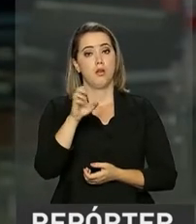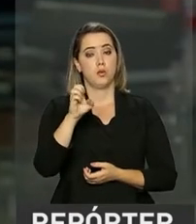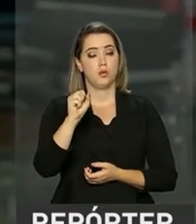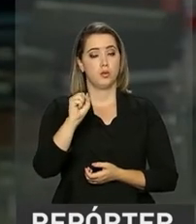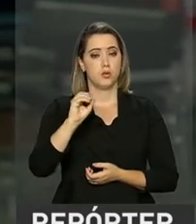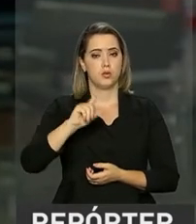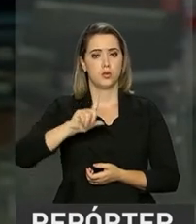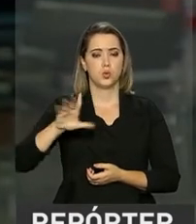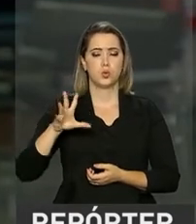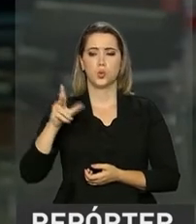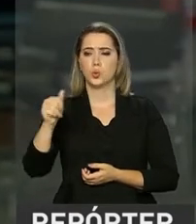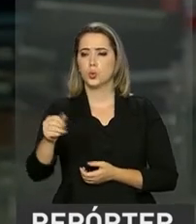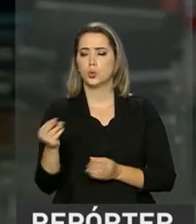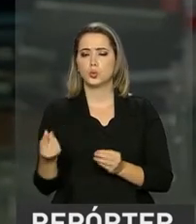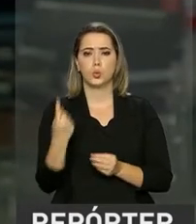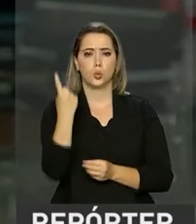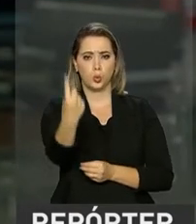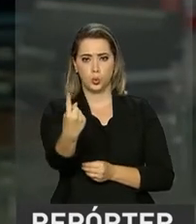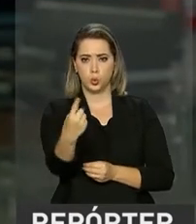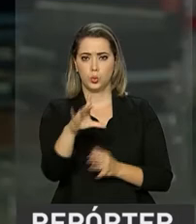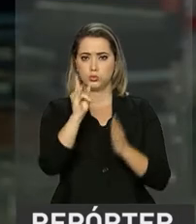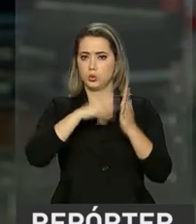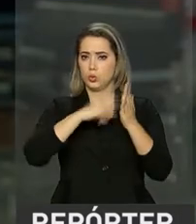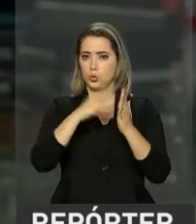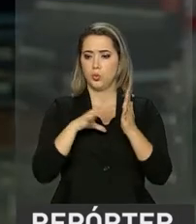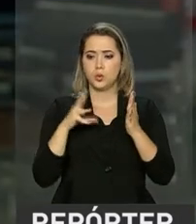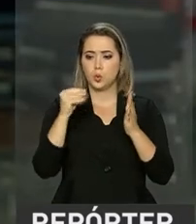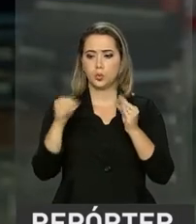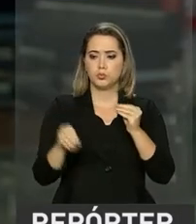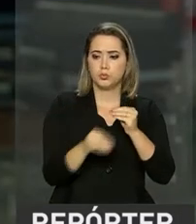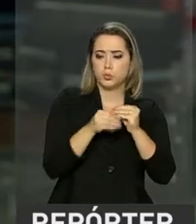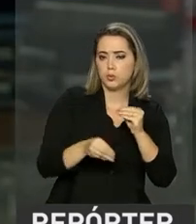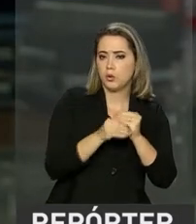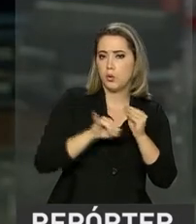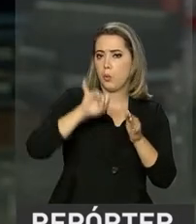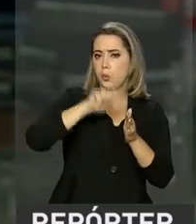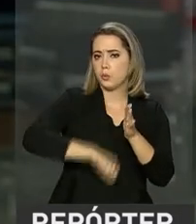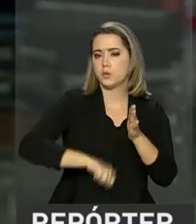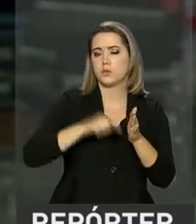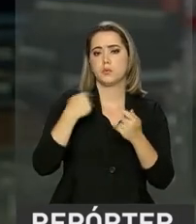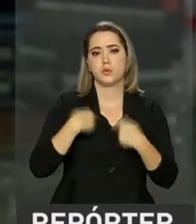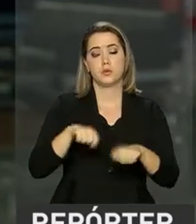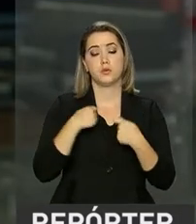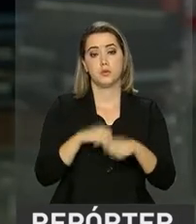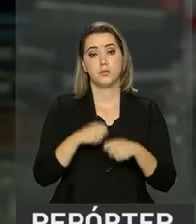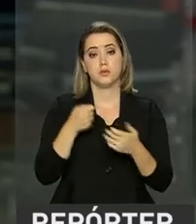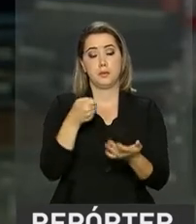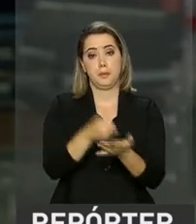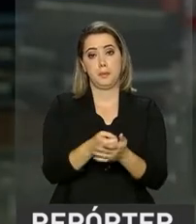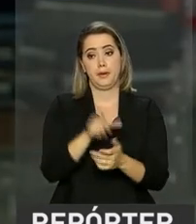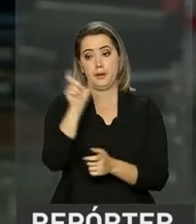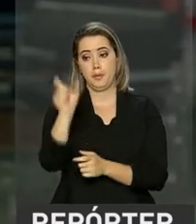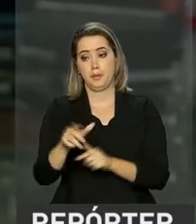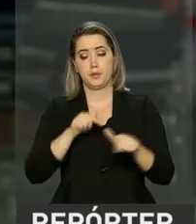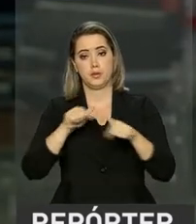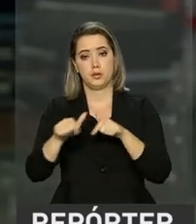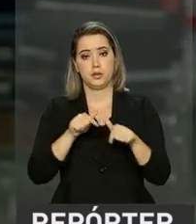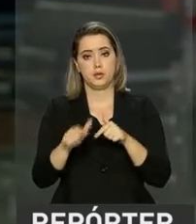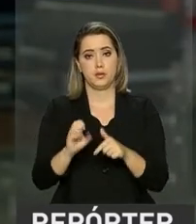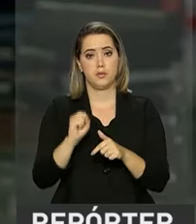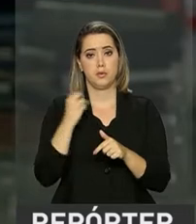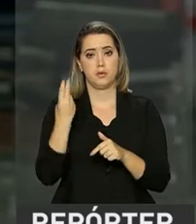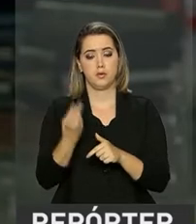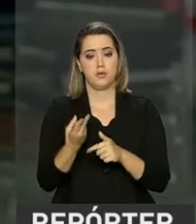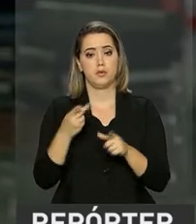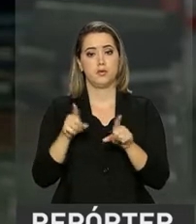mesmo documento as contribuições fiscais trabalhistas e previdenciárias devidas pelo patrão e empregado doméstico ou